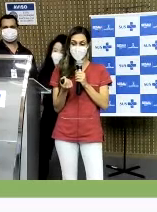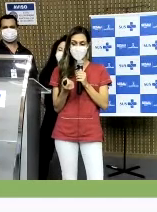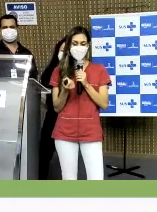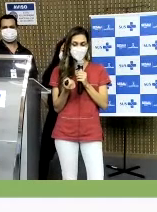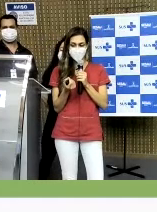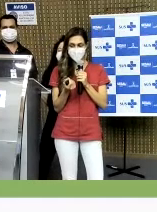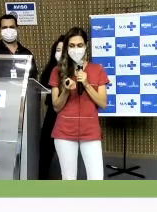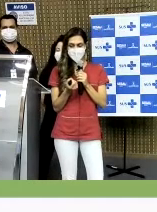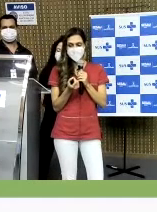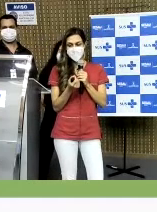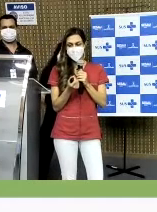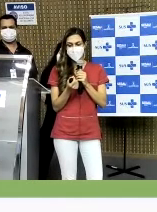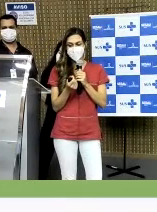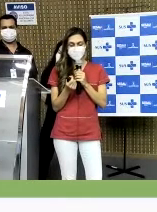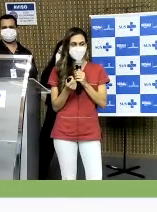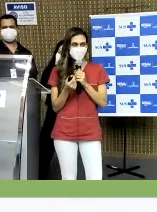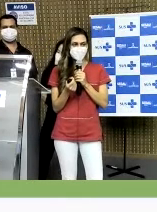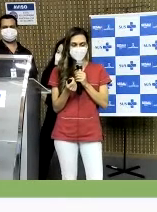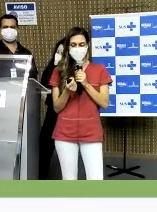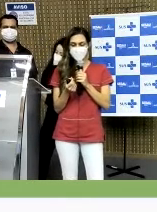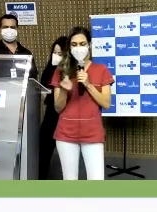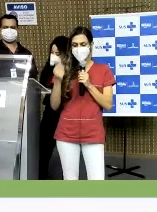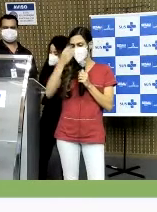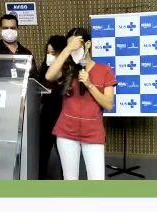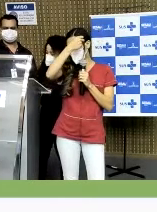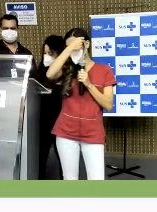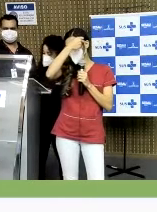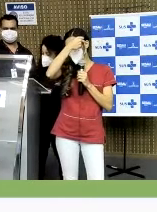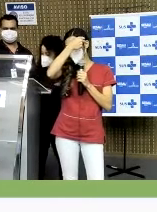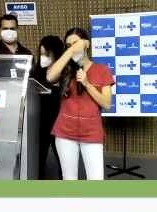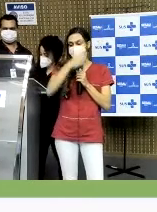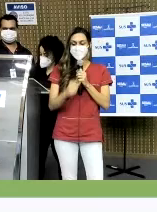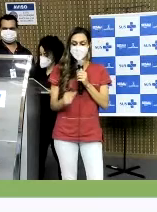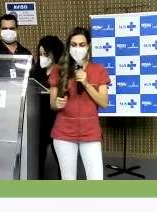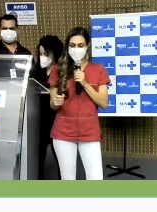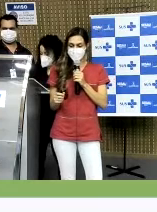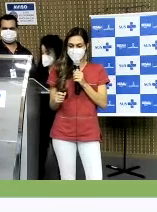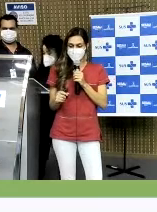foi 1,9, em 2021, no primeiro semestre, 4,1.